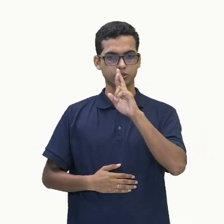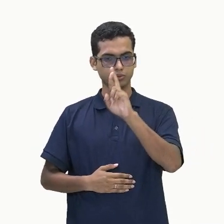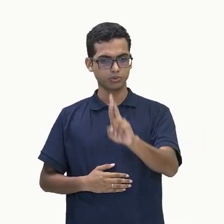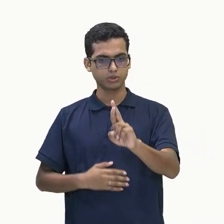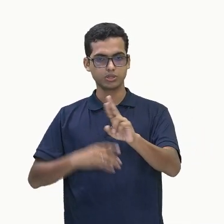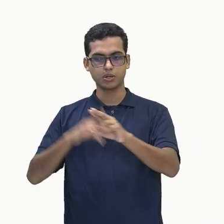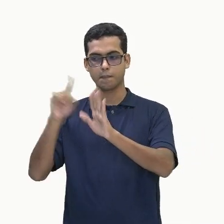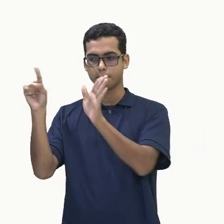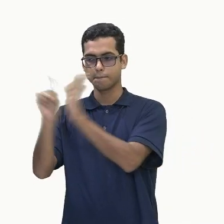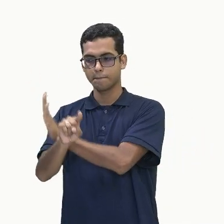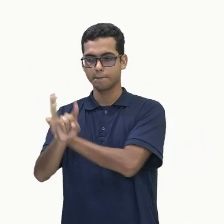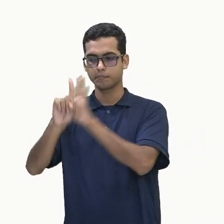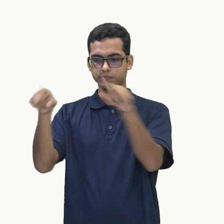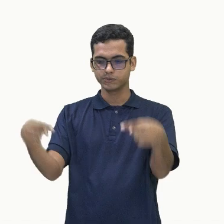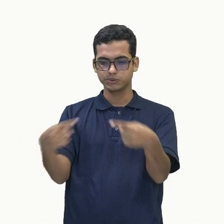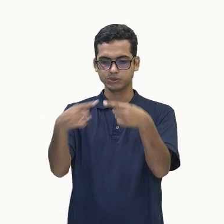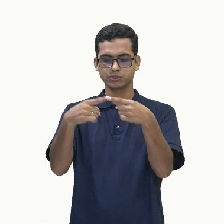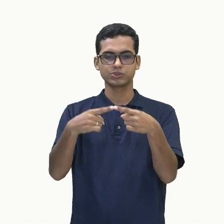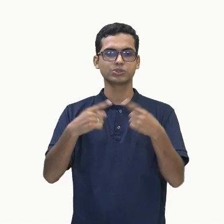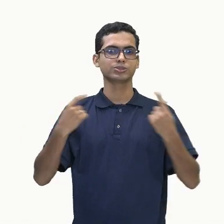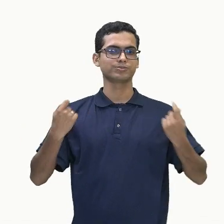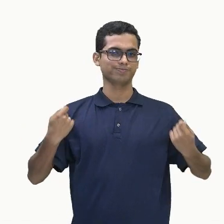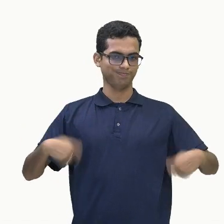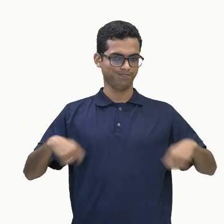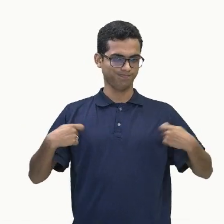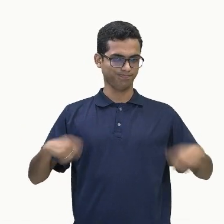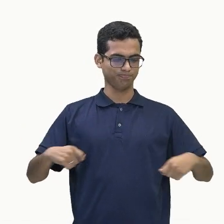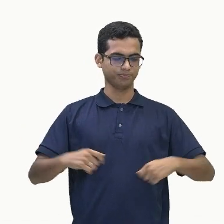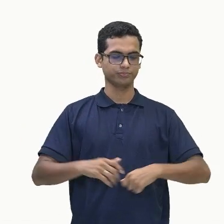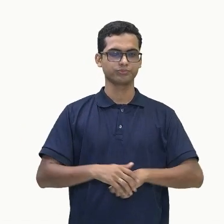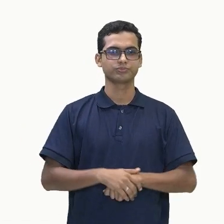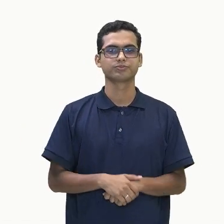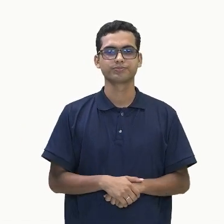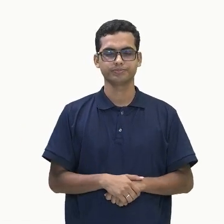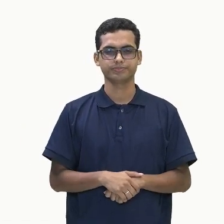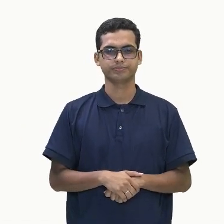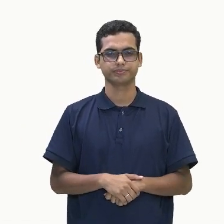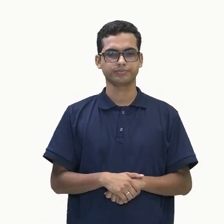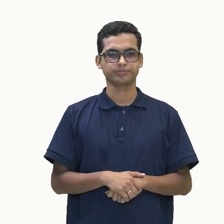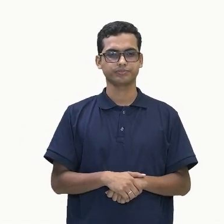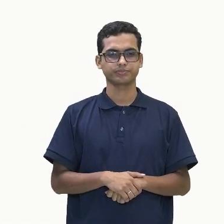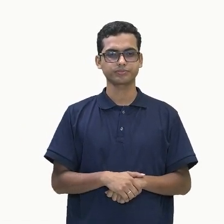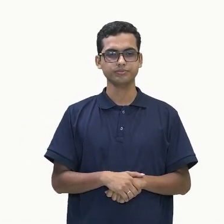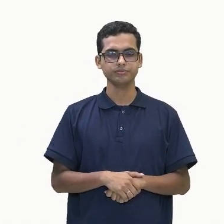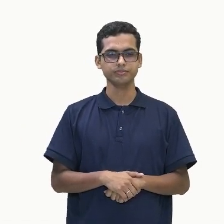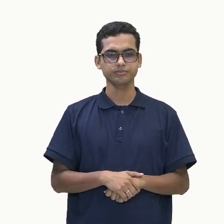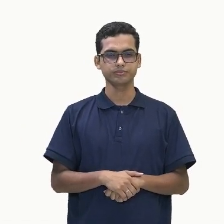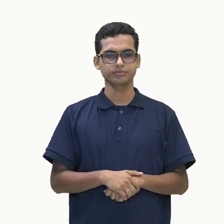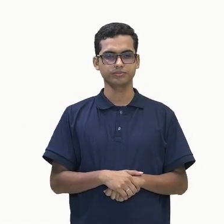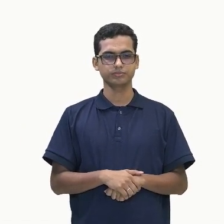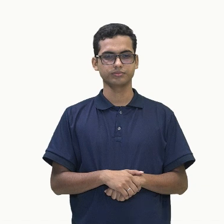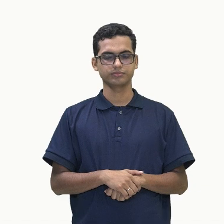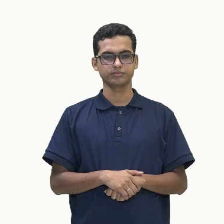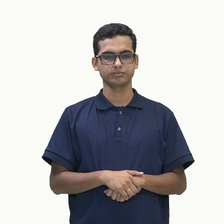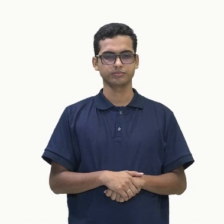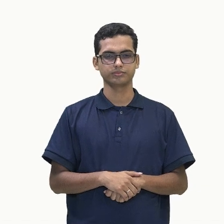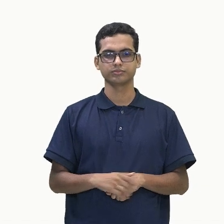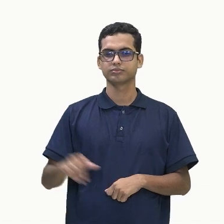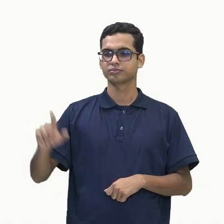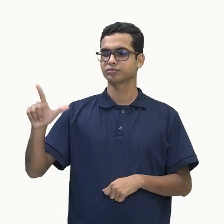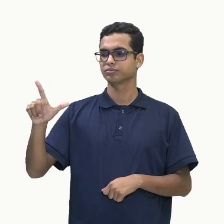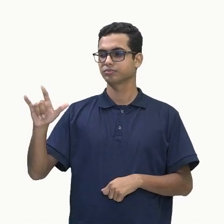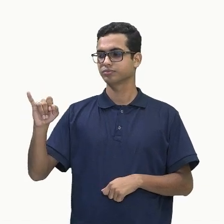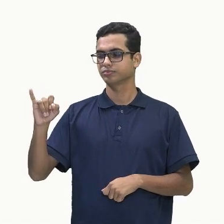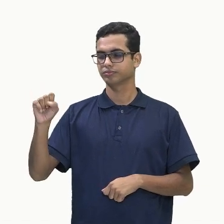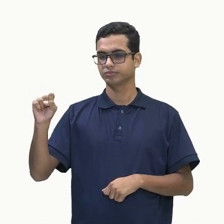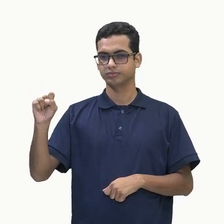falei yes, they are, porque eu estou falando de Lisa e Emma. Ou seja, Lisa e Emma